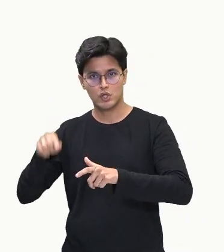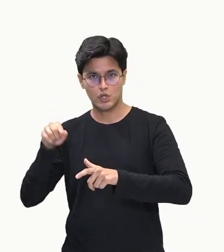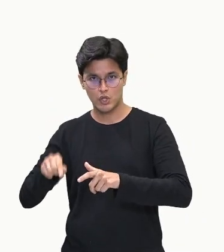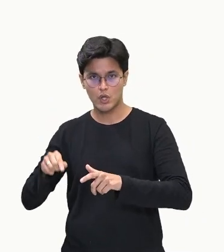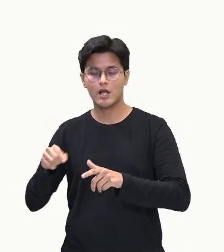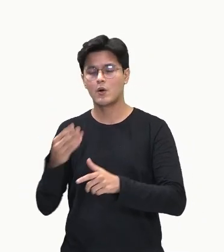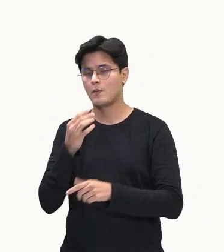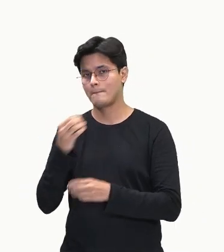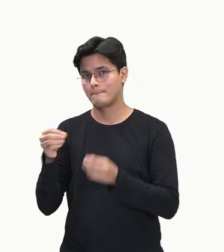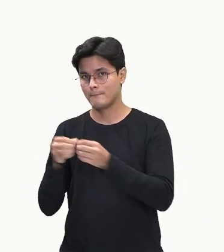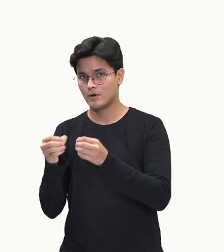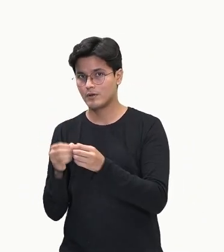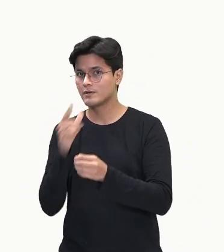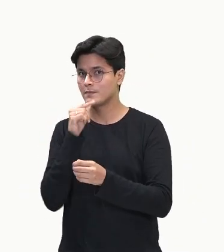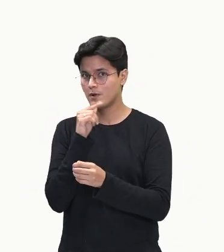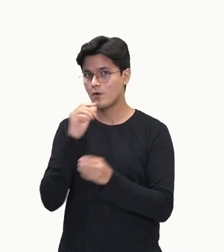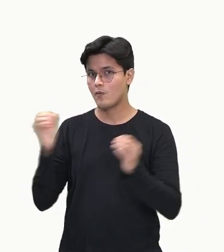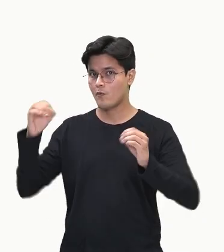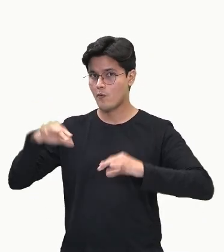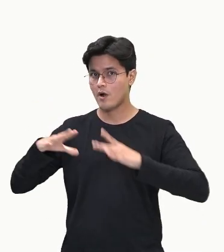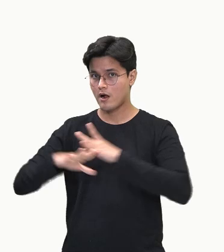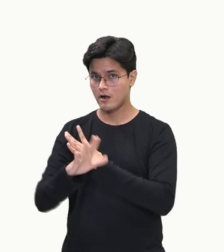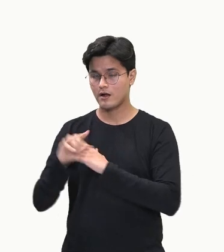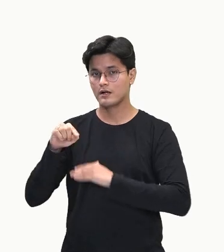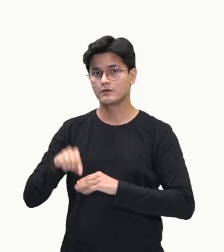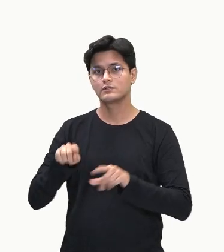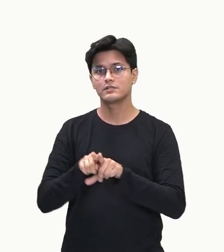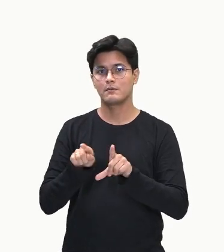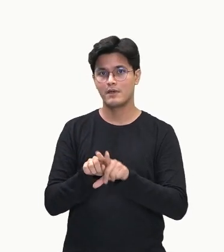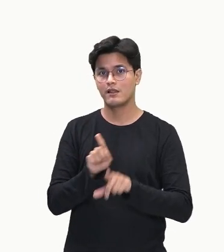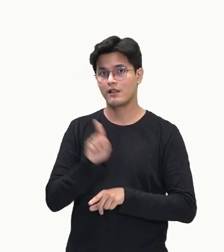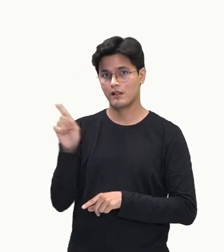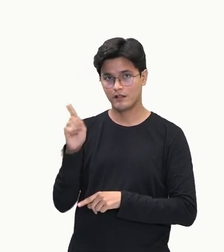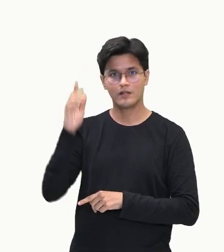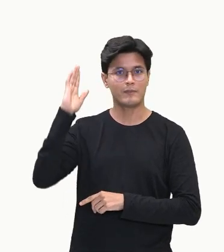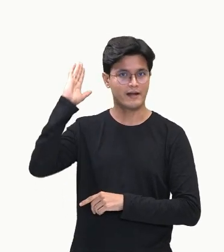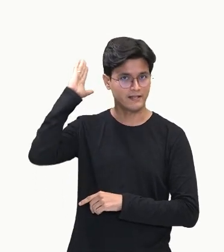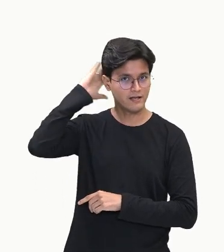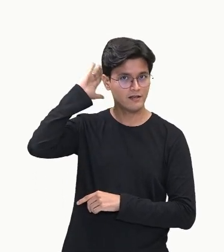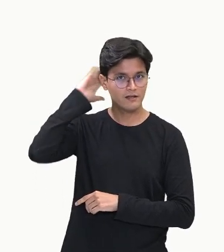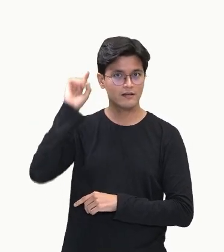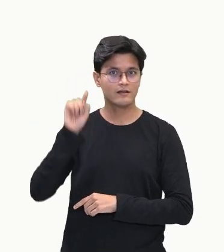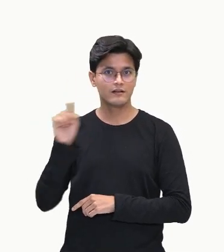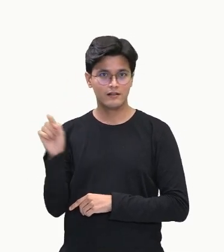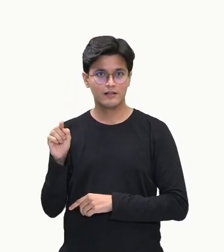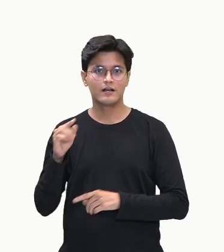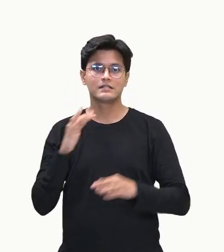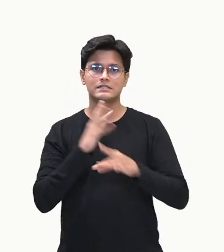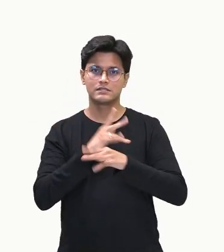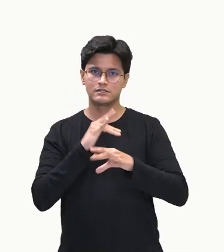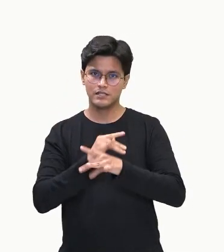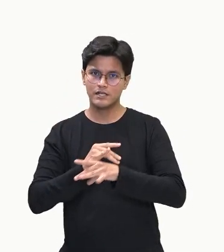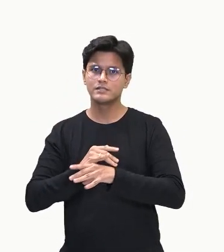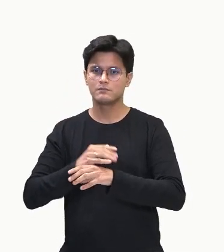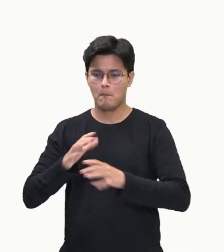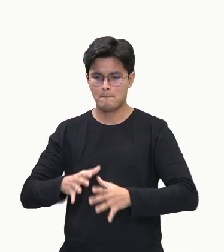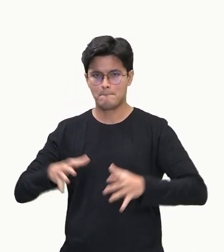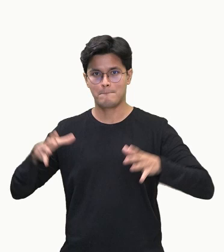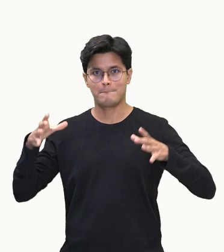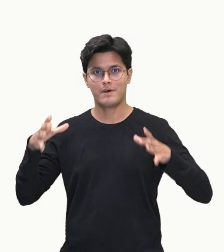também o município de Altamira, lá no estado do Pará, que é o maior município brasileiro em